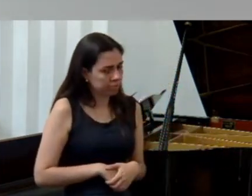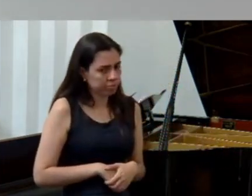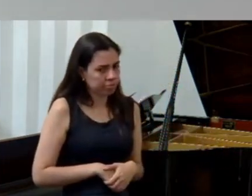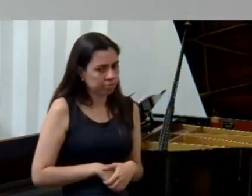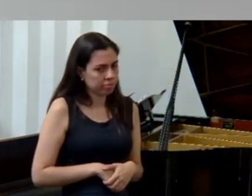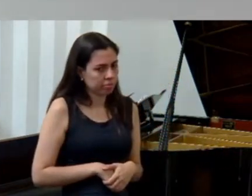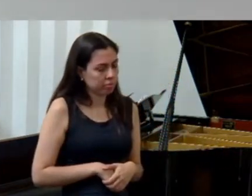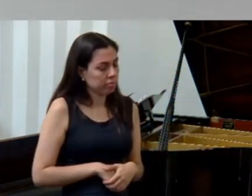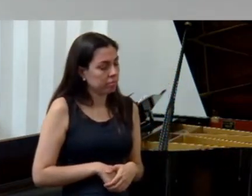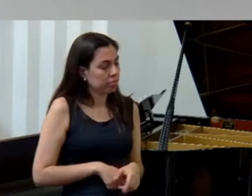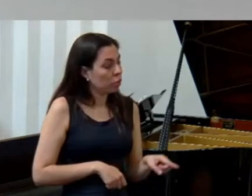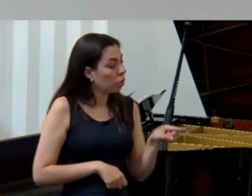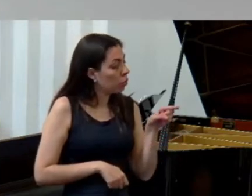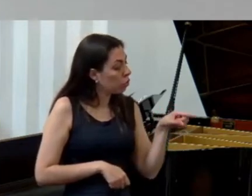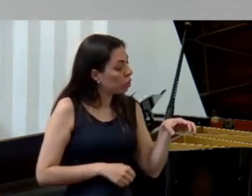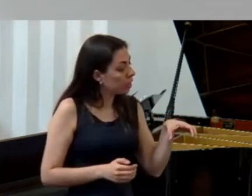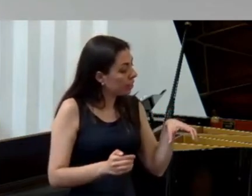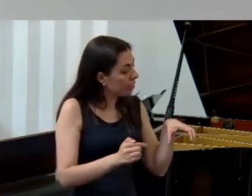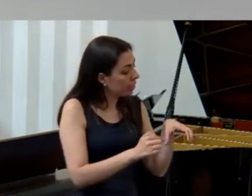O que você está fazendo aqui?